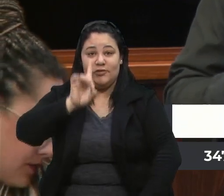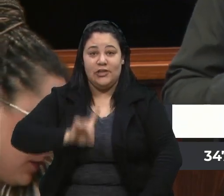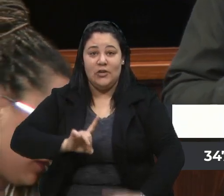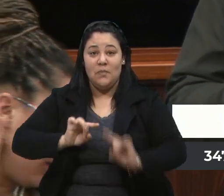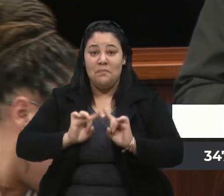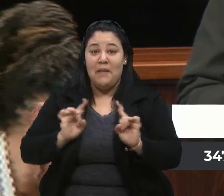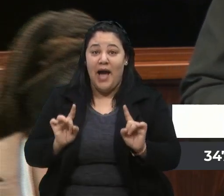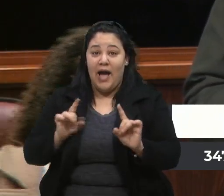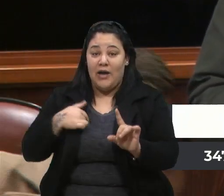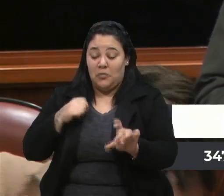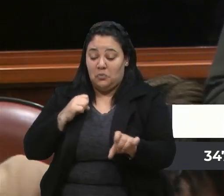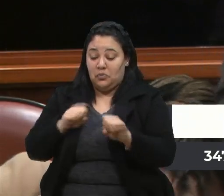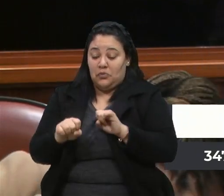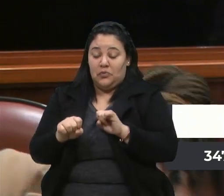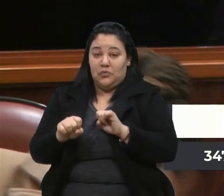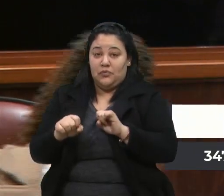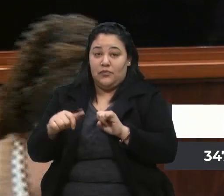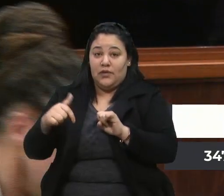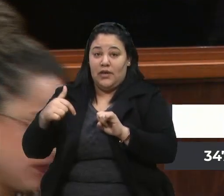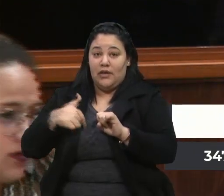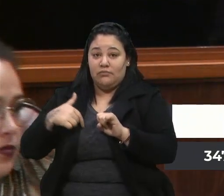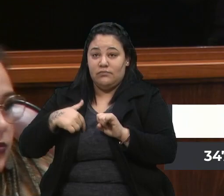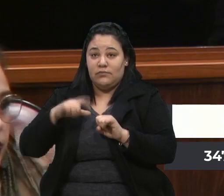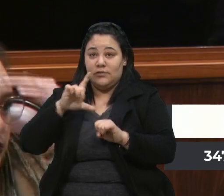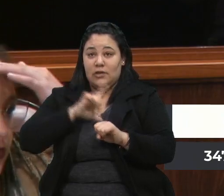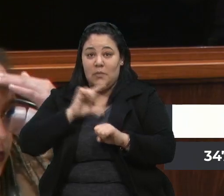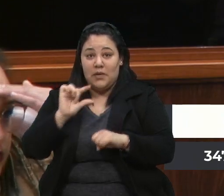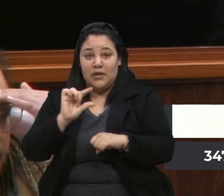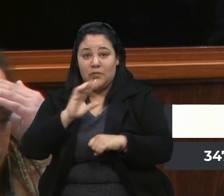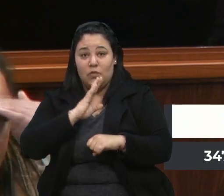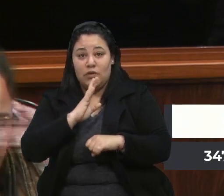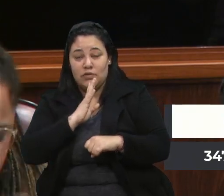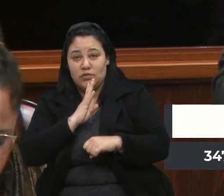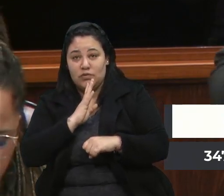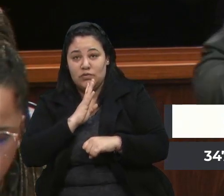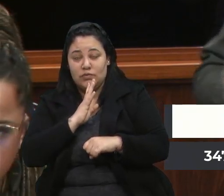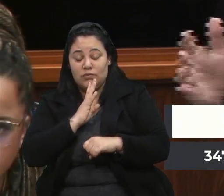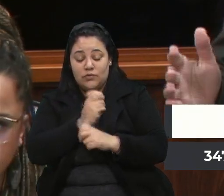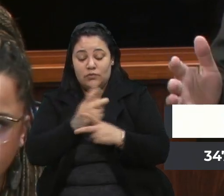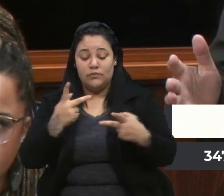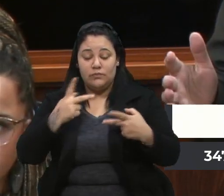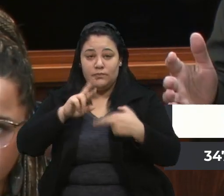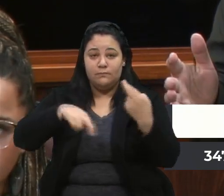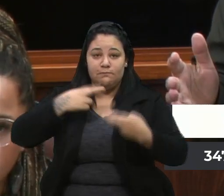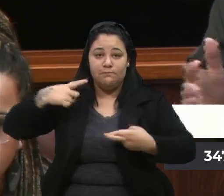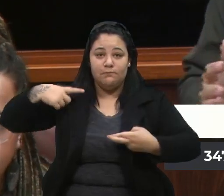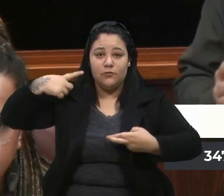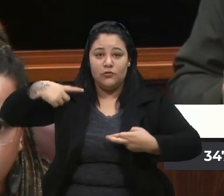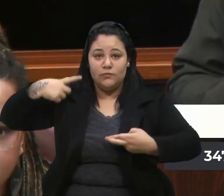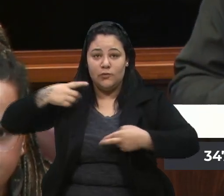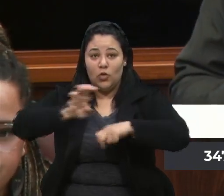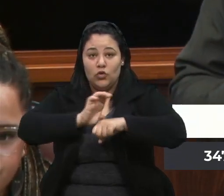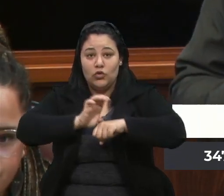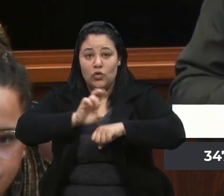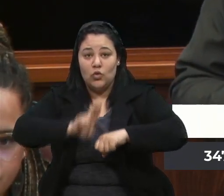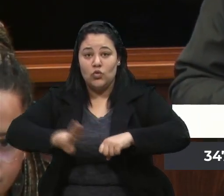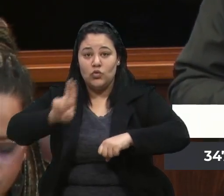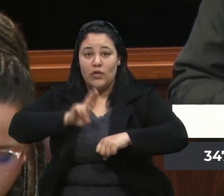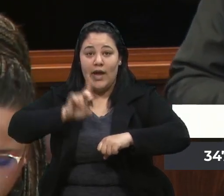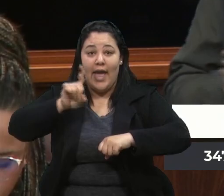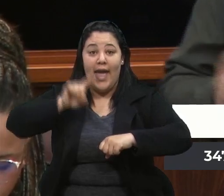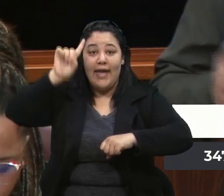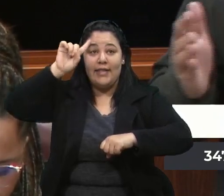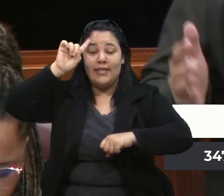uma tese, um conceito que os advogados e os constitucionalistas utilizam é a ideia